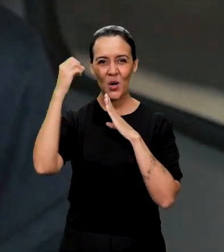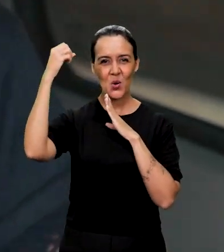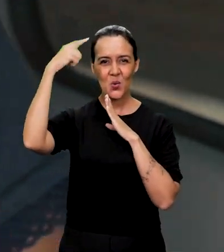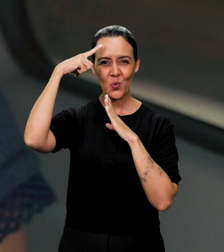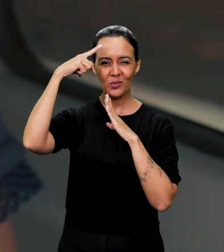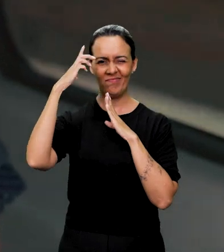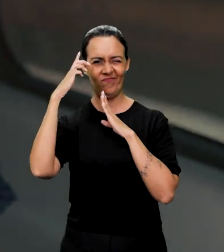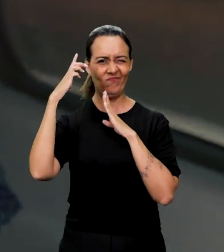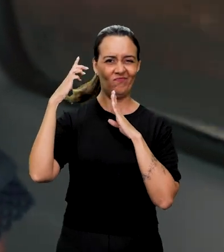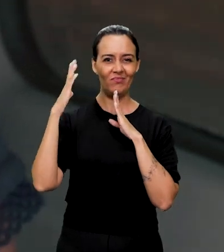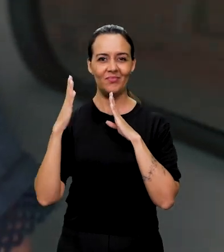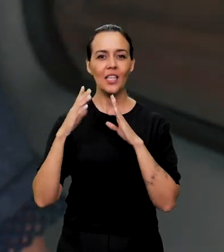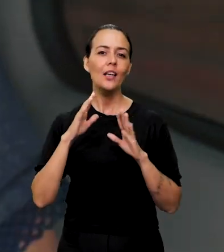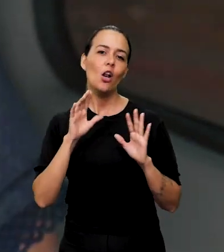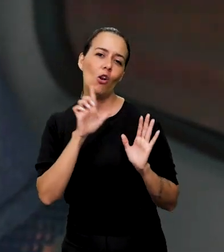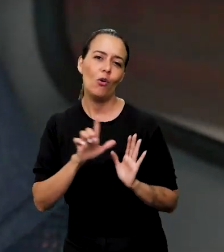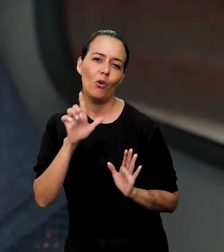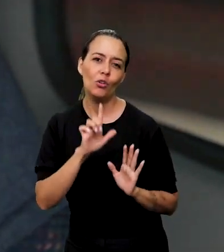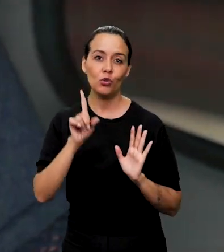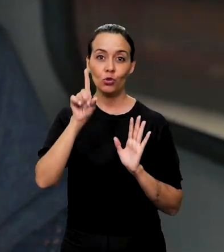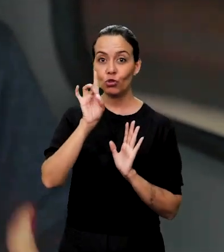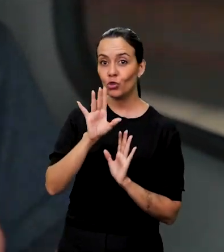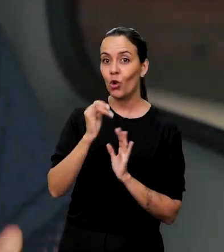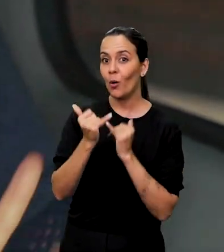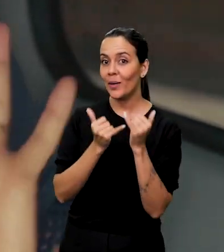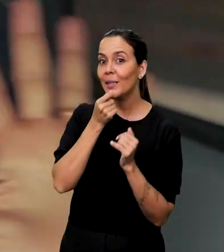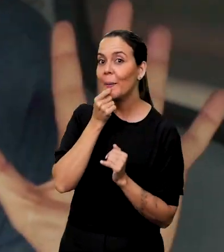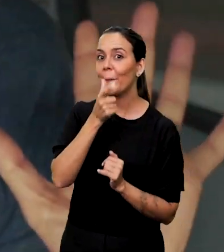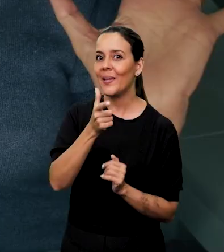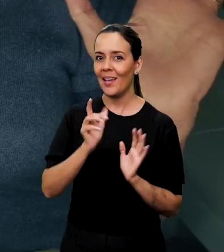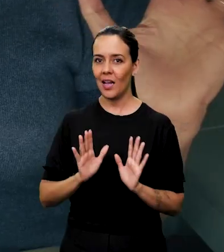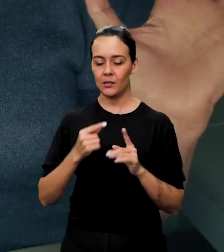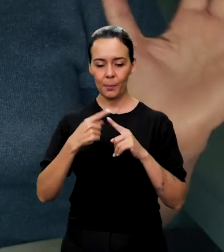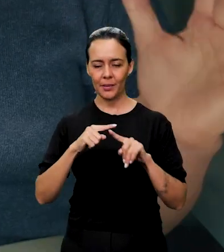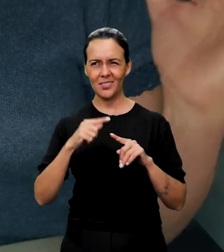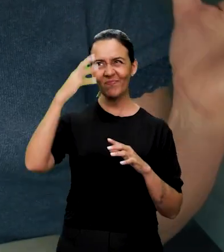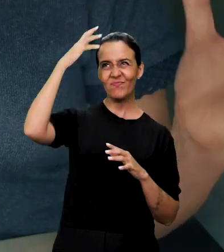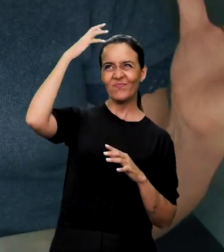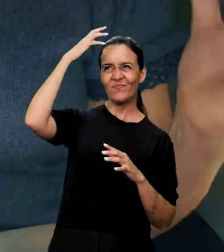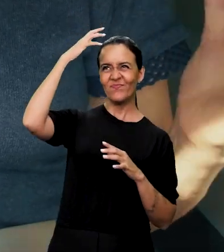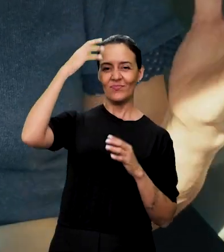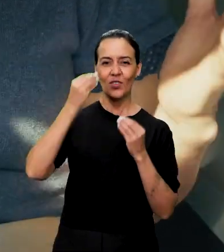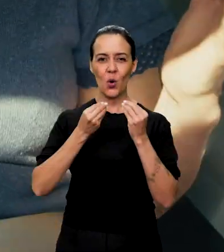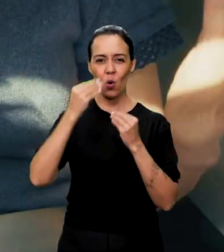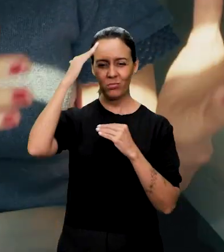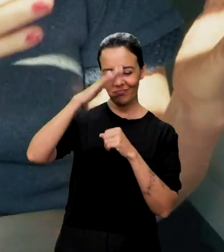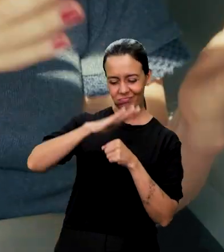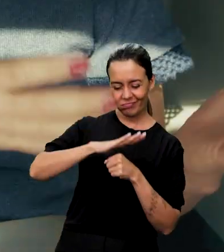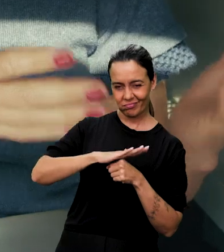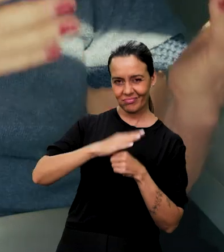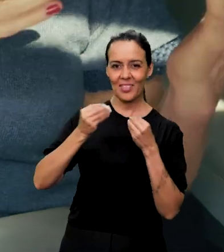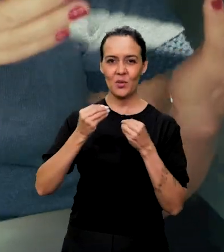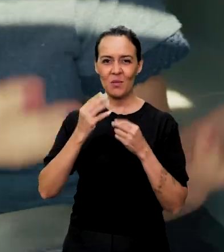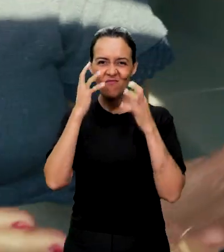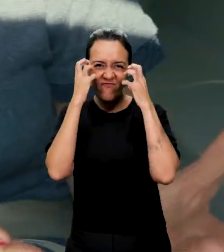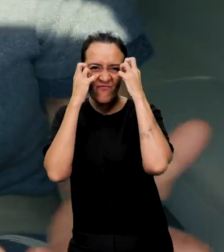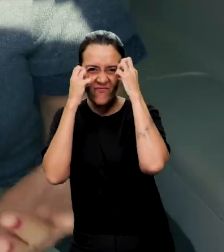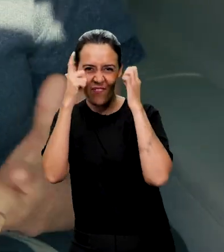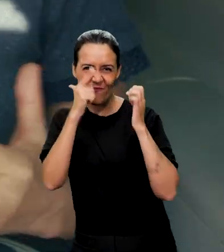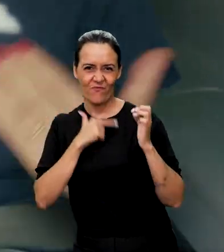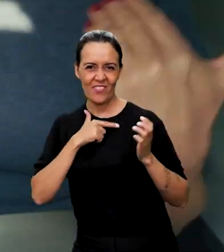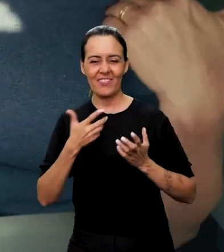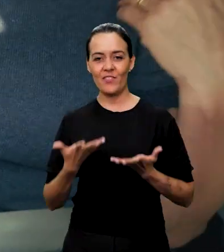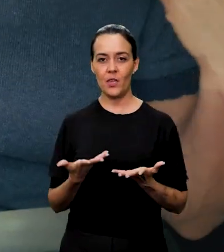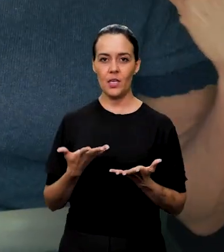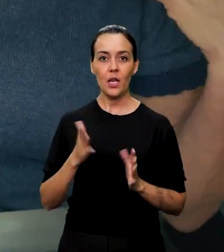claro que eu faço uma caricatura, mas eu já tenho essas minhas questões. E eu já ouvi relatos de mulheres mais velhas